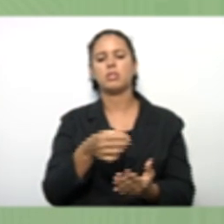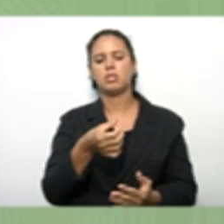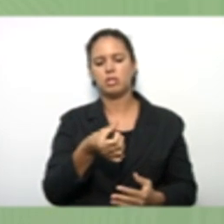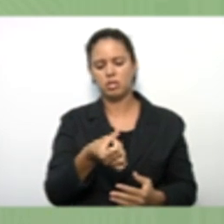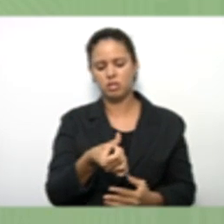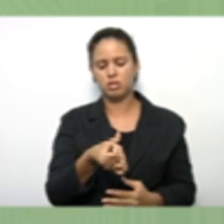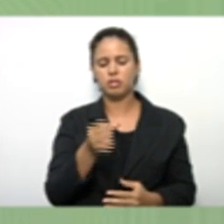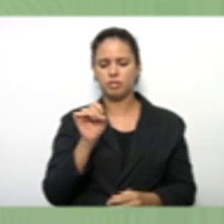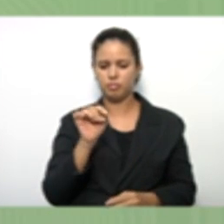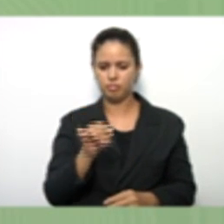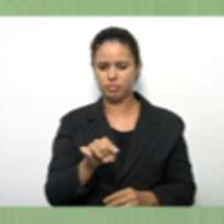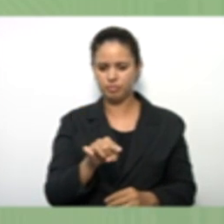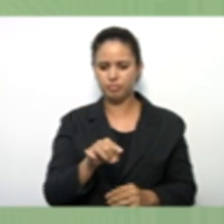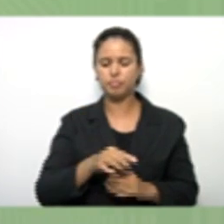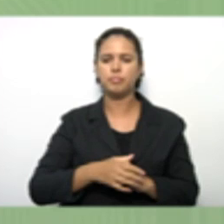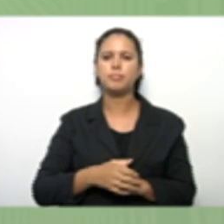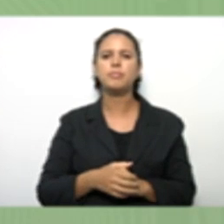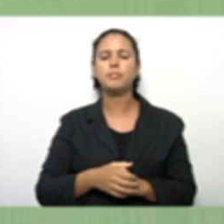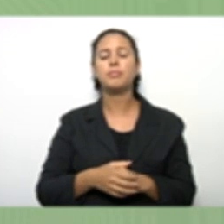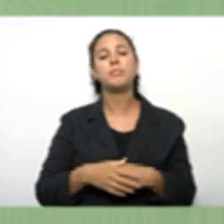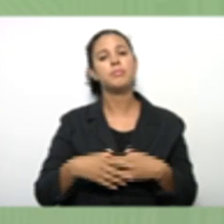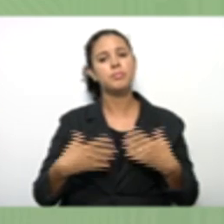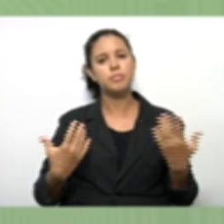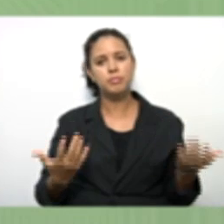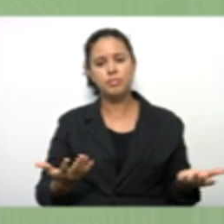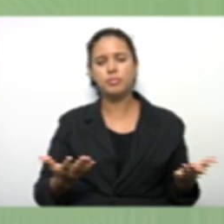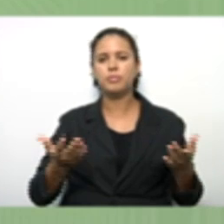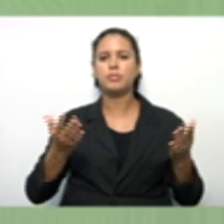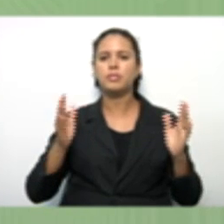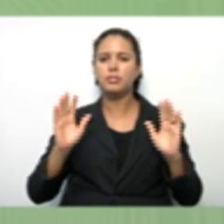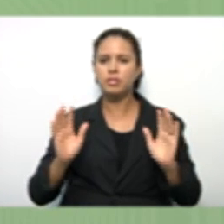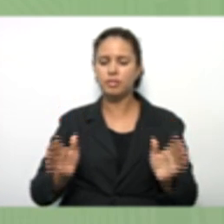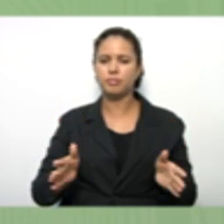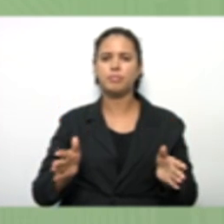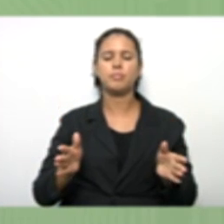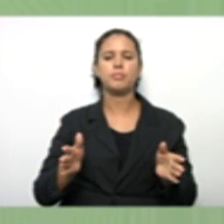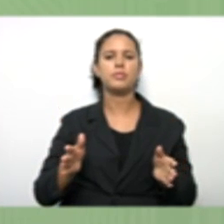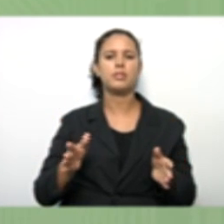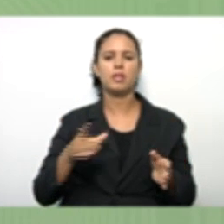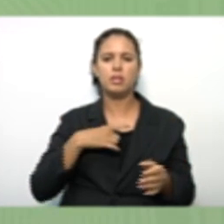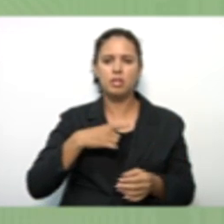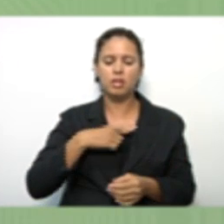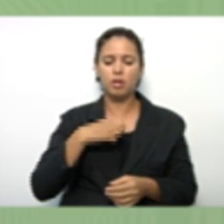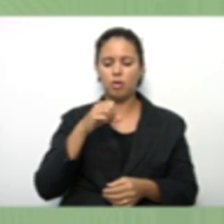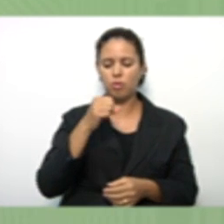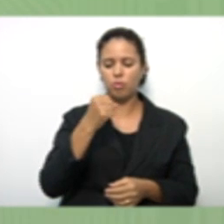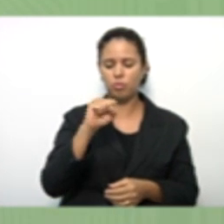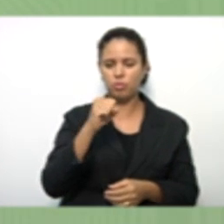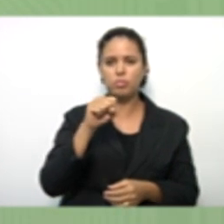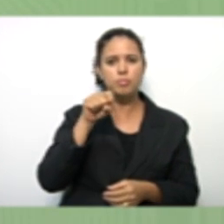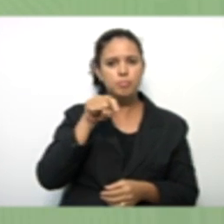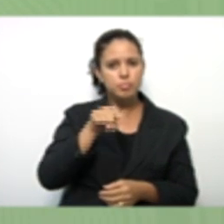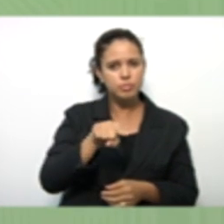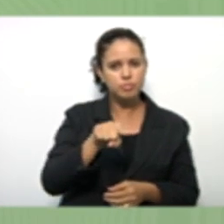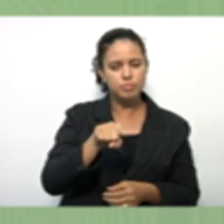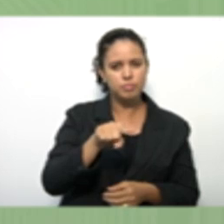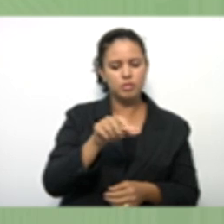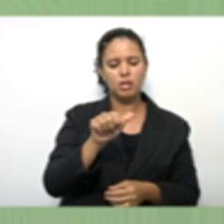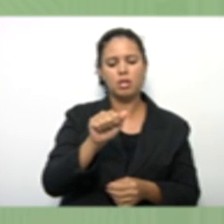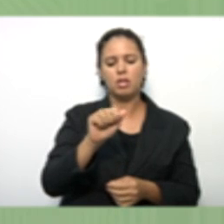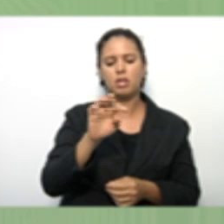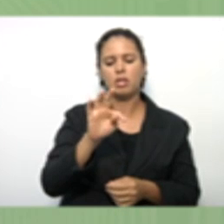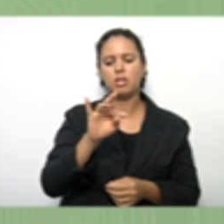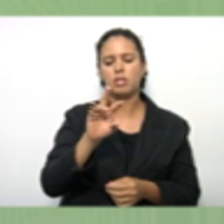de 6.000. Professor, então nós tínhamos 8.000 de ativo, mas também tínhamos 2 mil de dívida. Esse é o